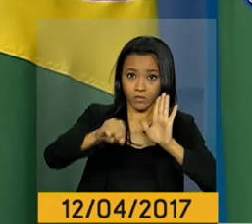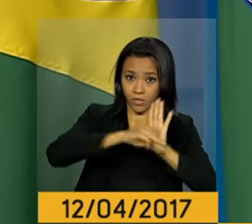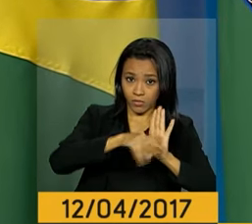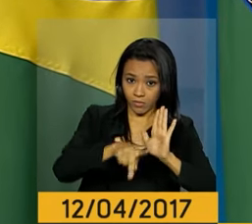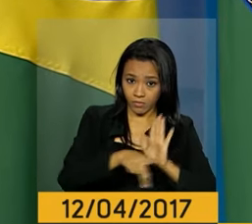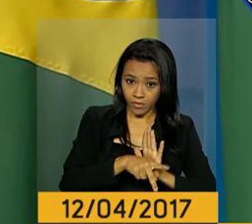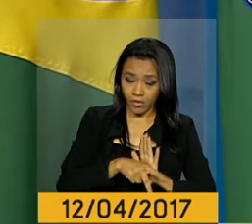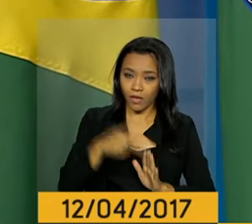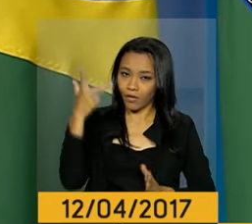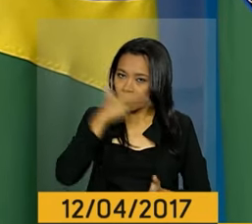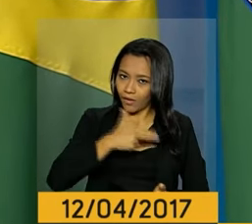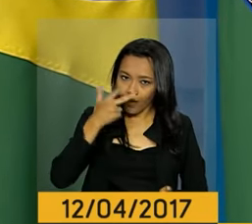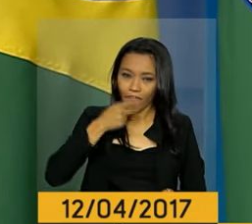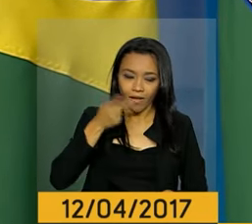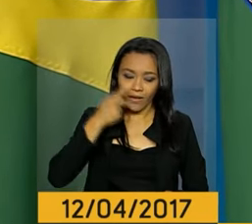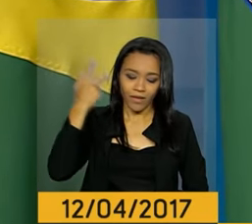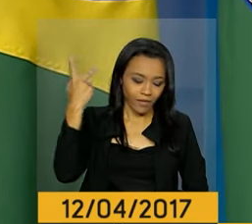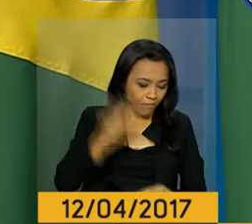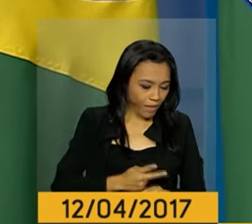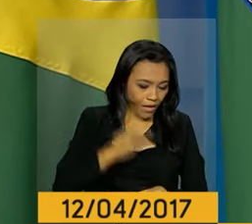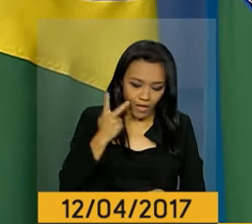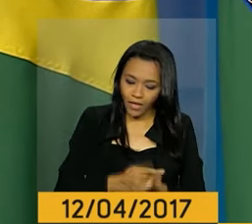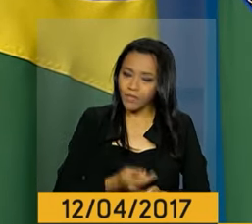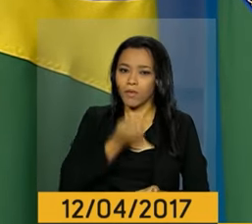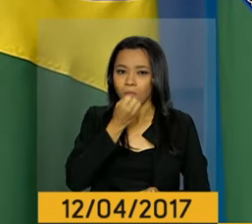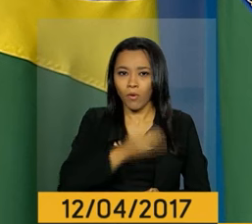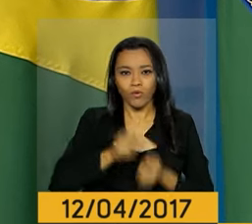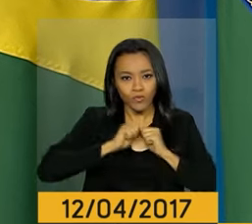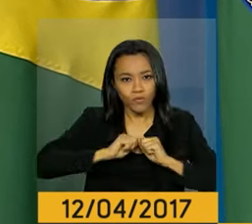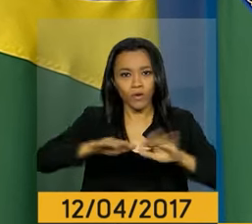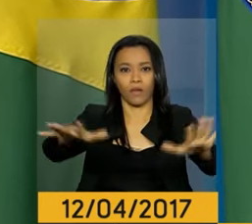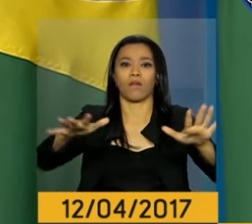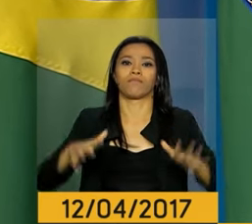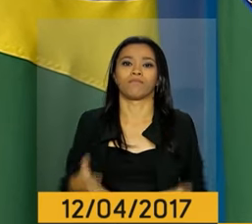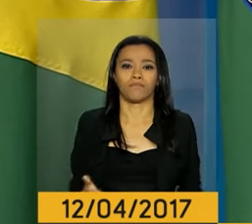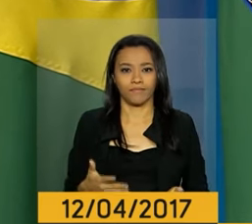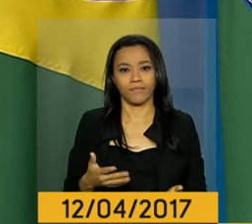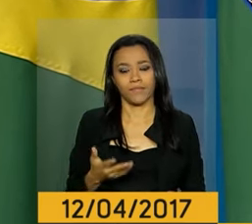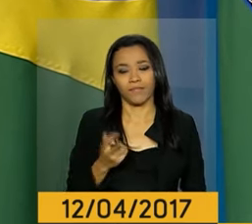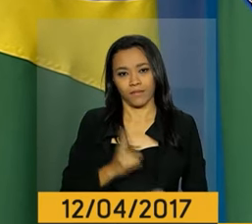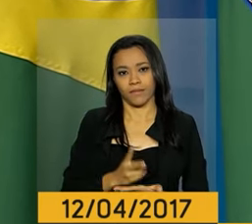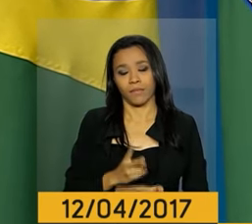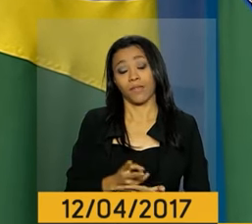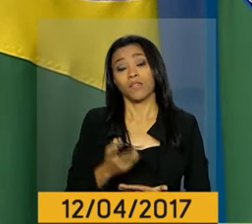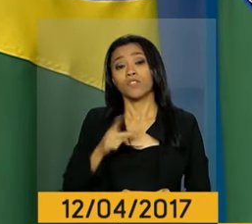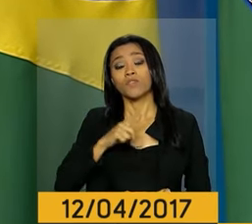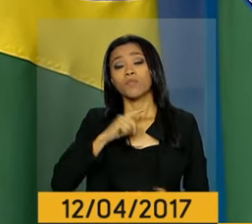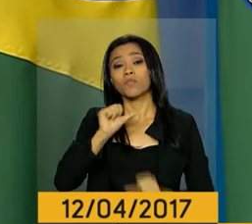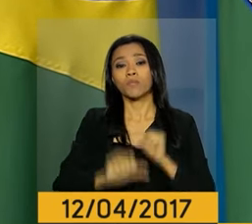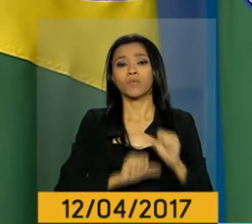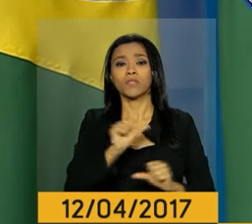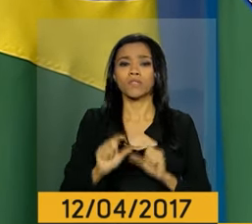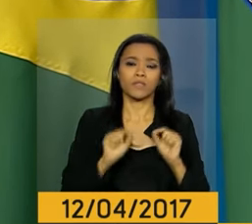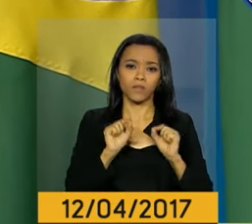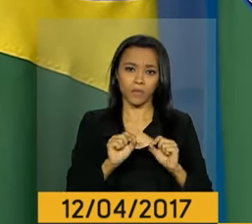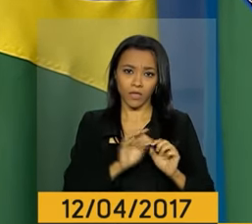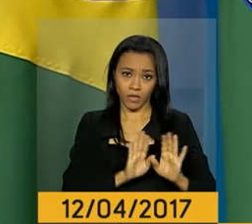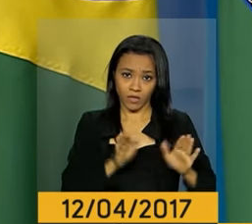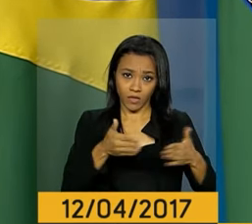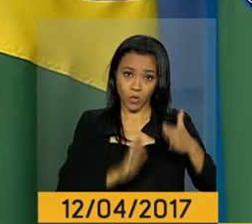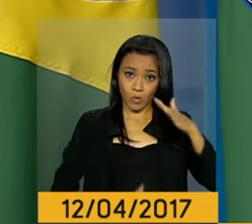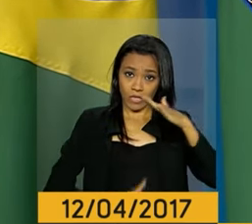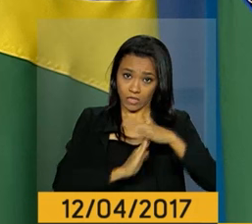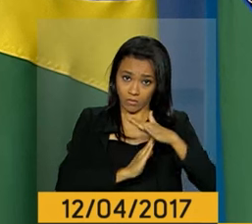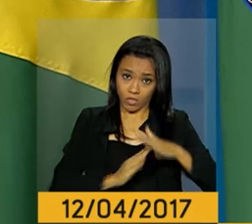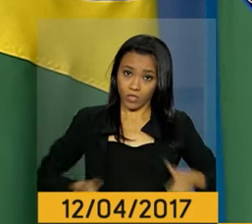quanto sou um pouco repetitivo mas repetir sempre é bom para divulgar Ah nós tivemos a reforma referente ao teto de